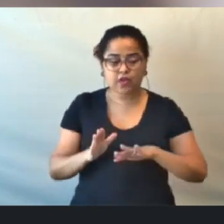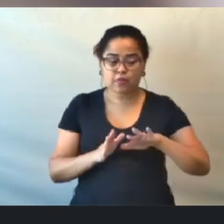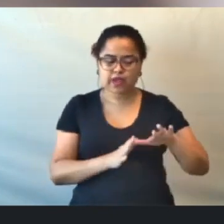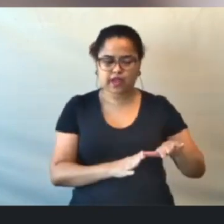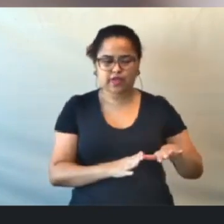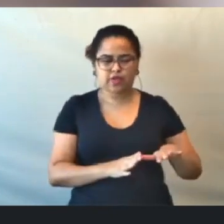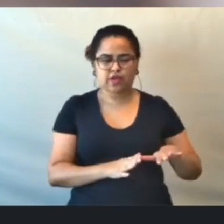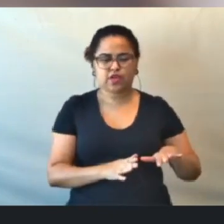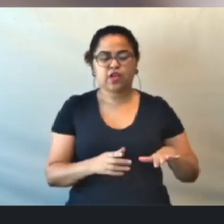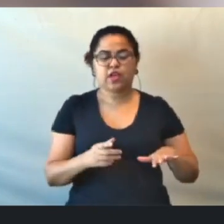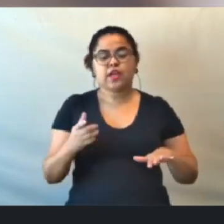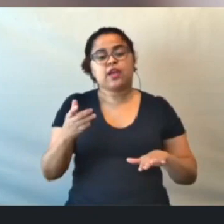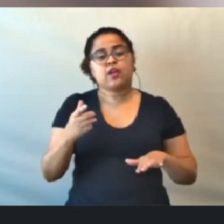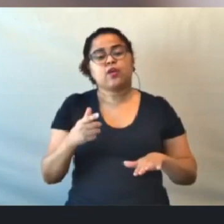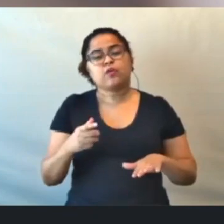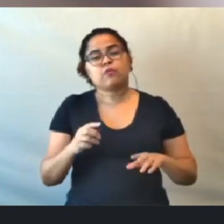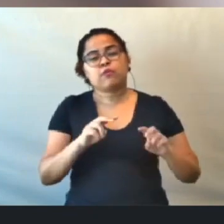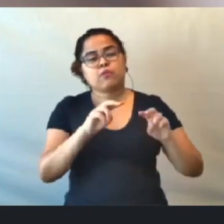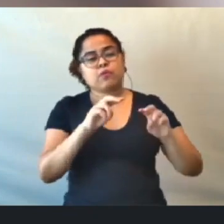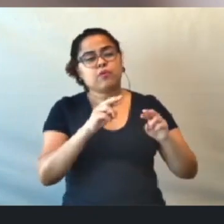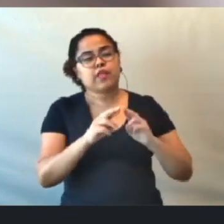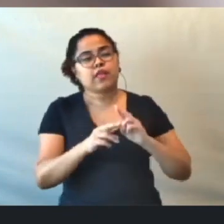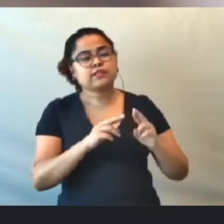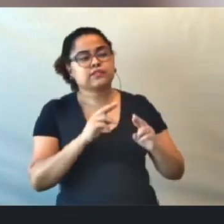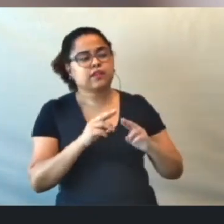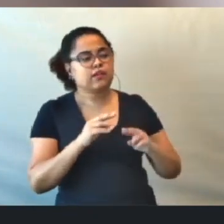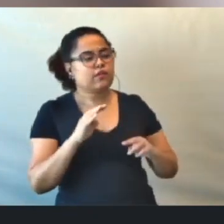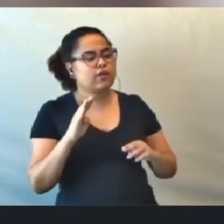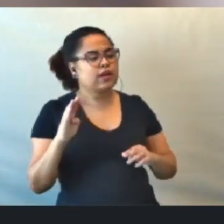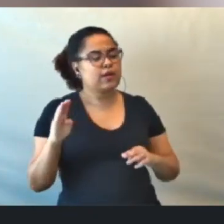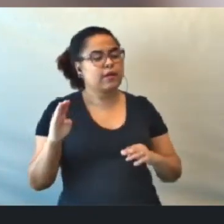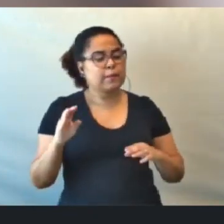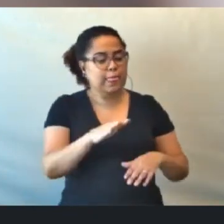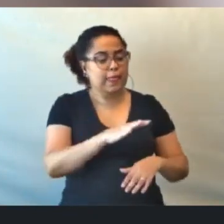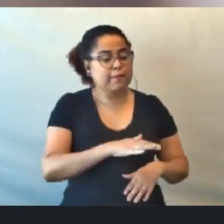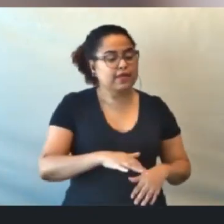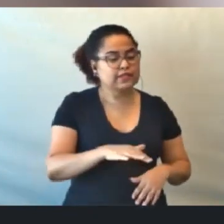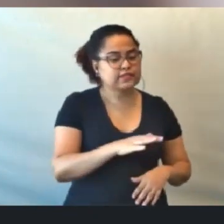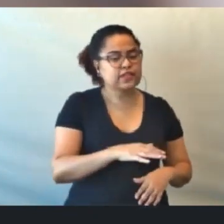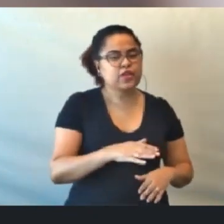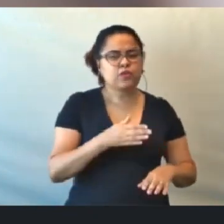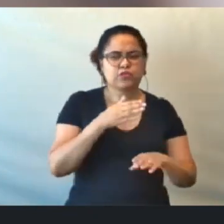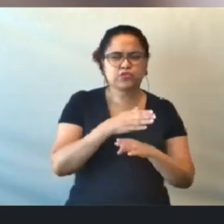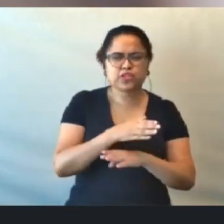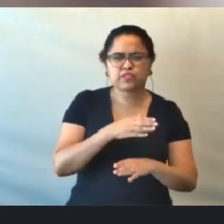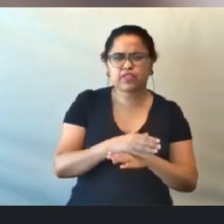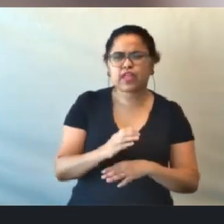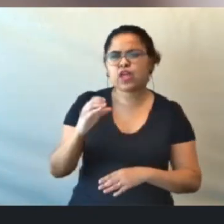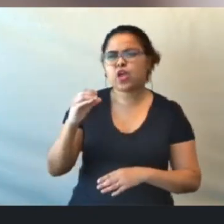bacia, recuperação da bacia, controle de entradas, Copasa,